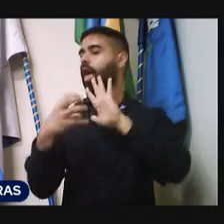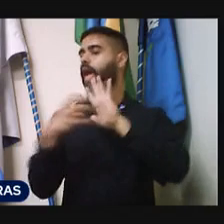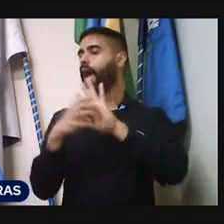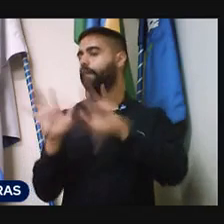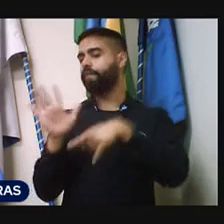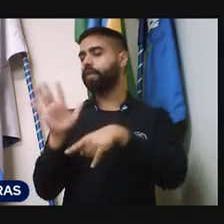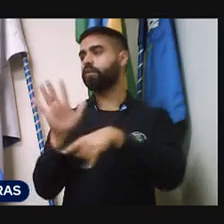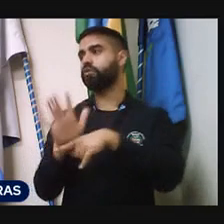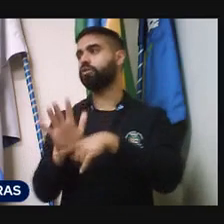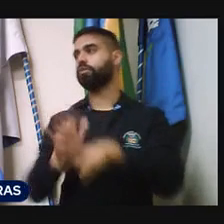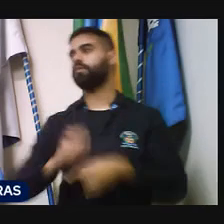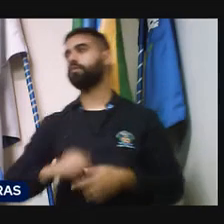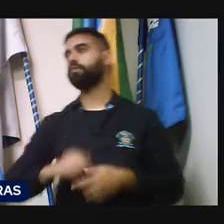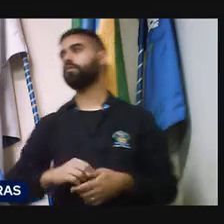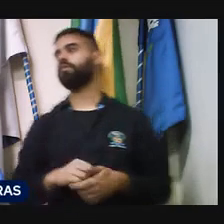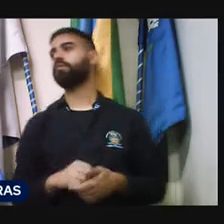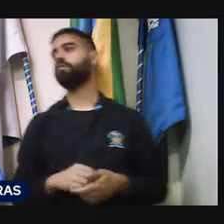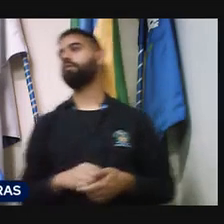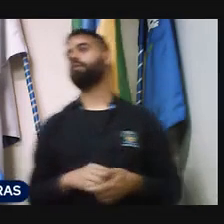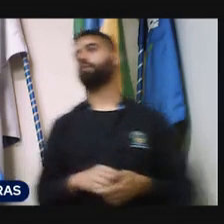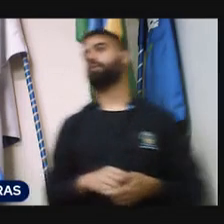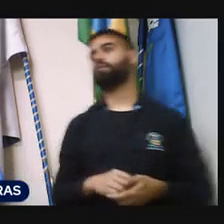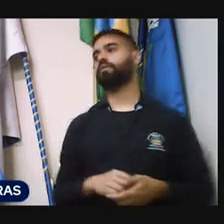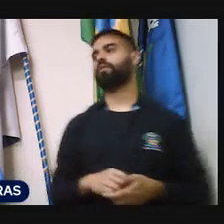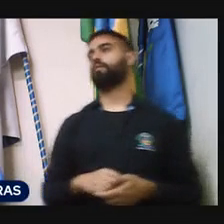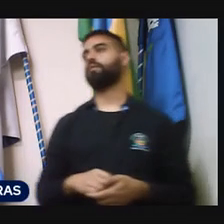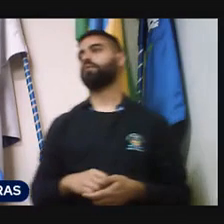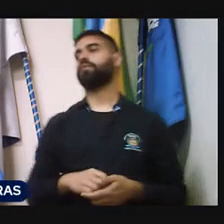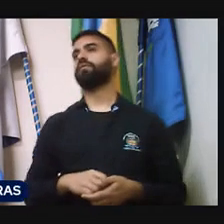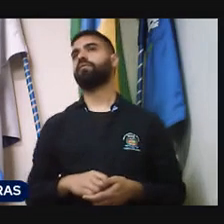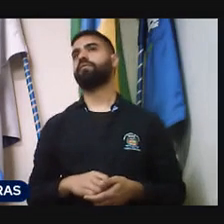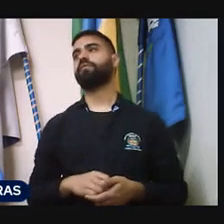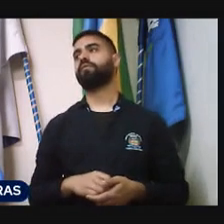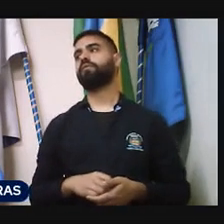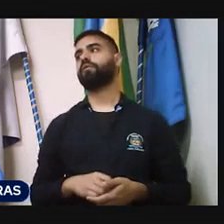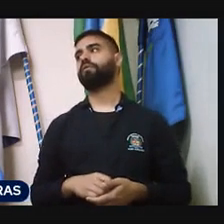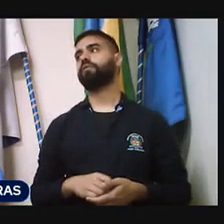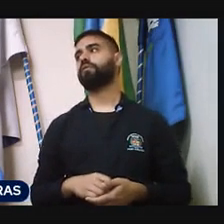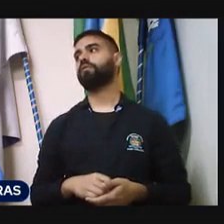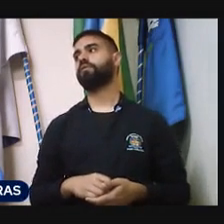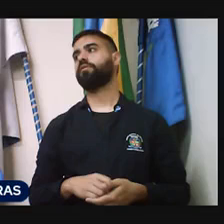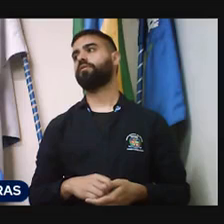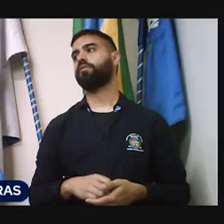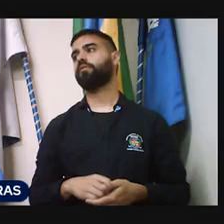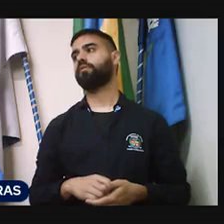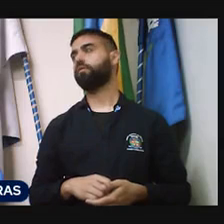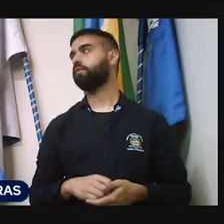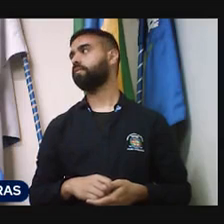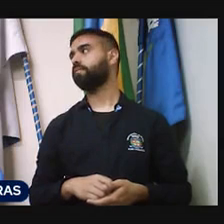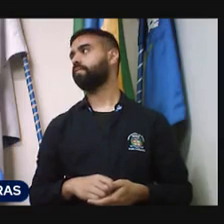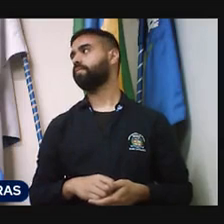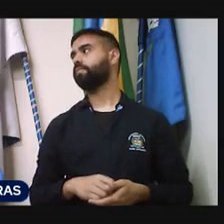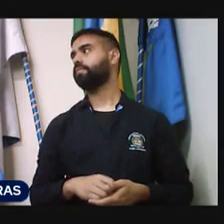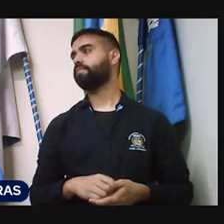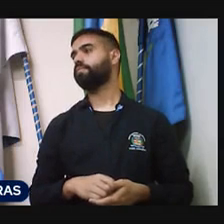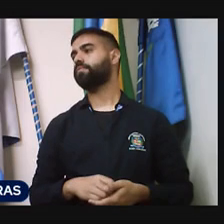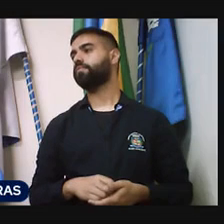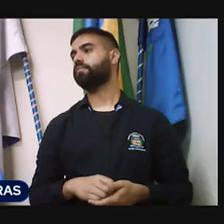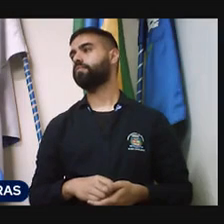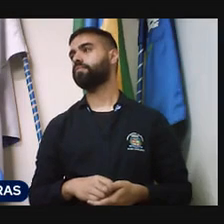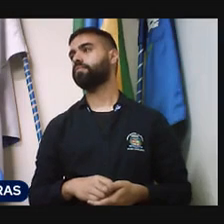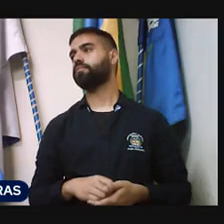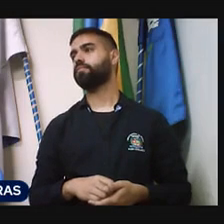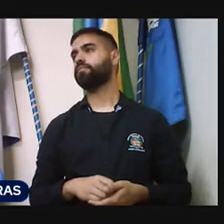vai tentar fazer junto com o hospital de Conservatória eu acho que a